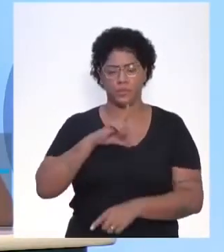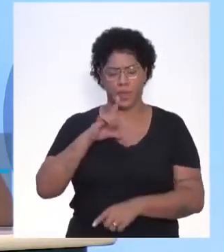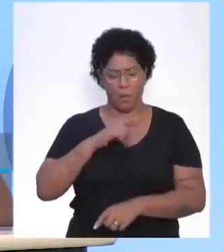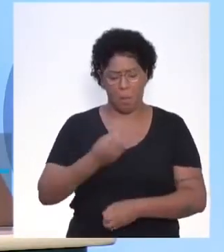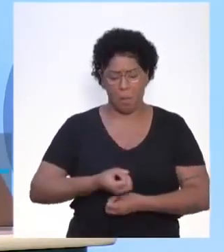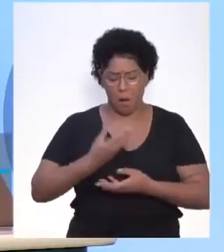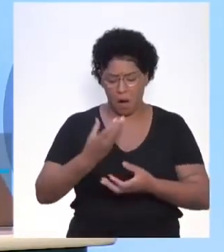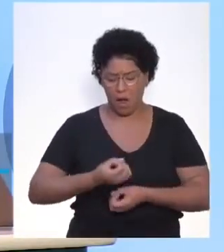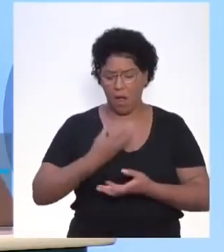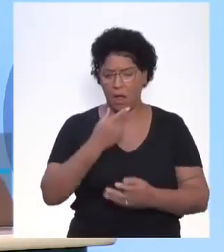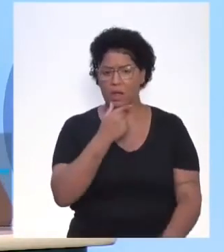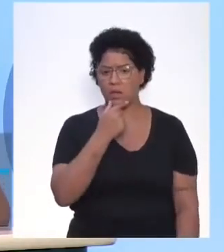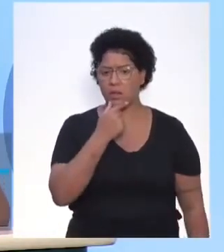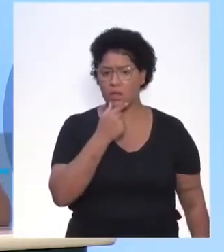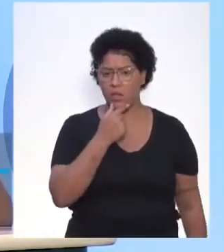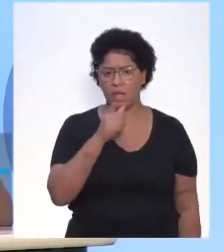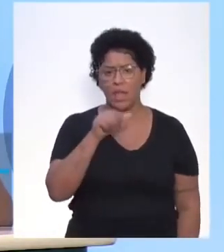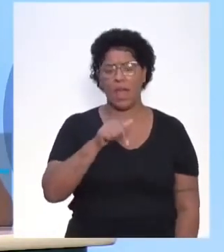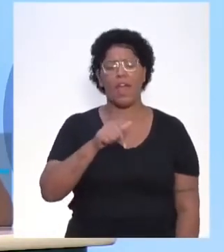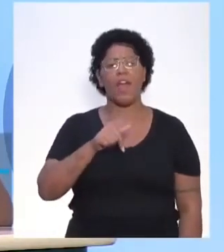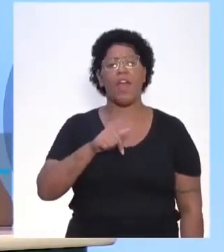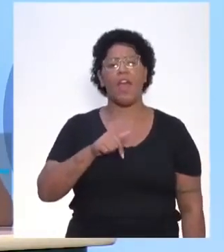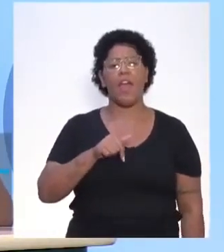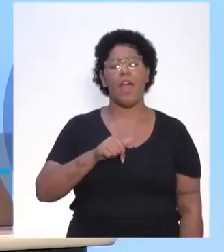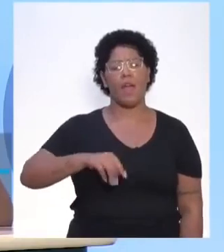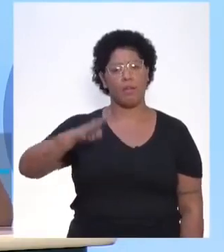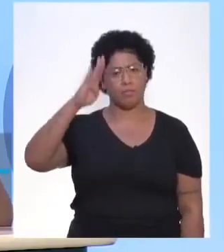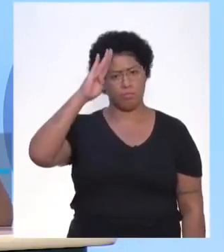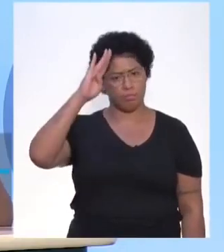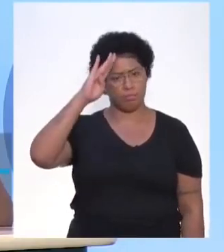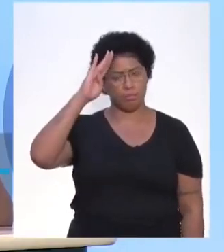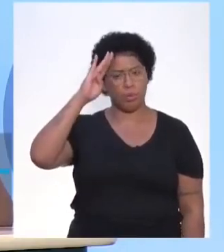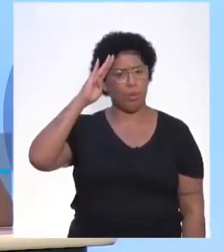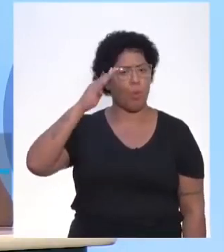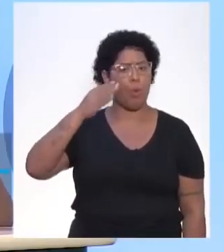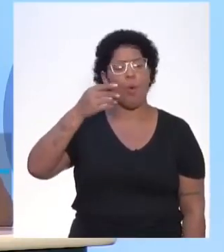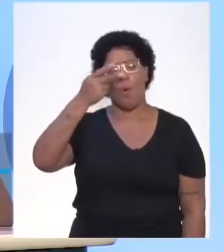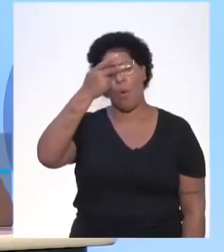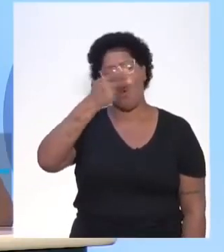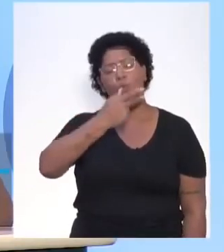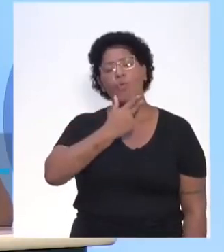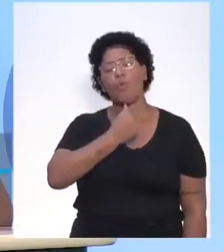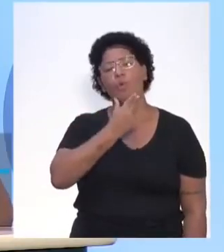inglês chamado Fardo do Homem Branco, que nós também trabalharemos mais posteriormente, né?